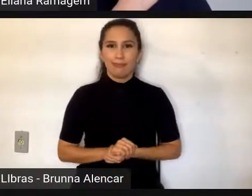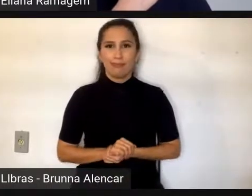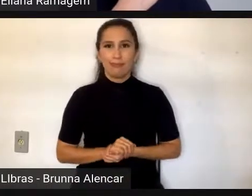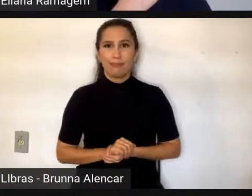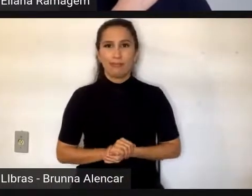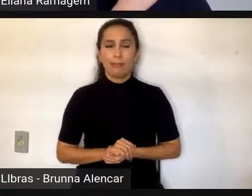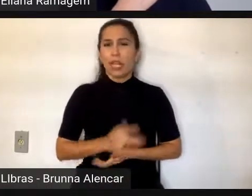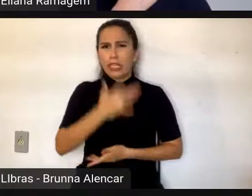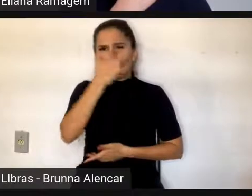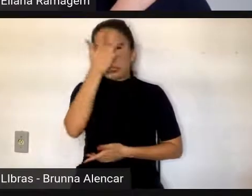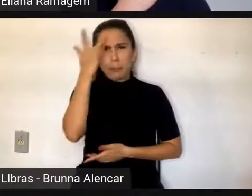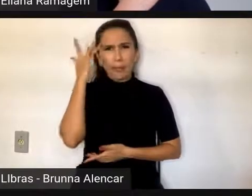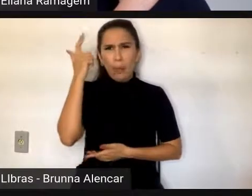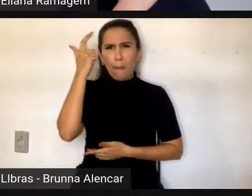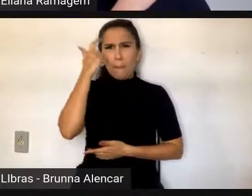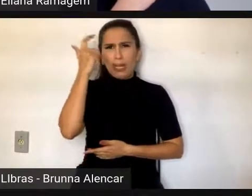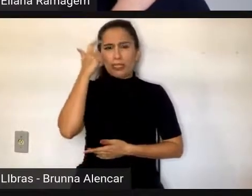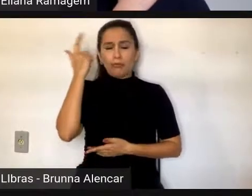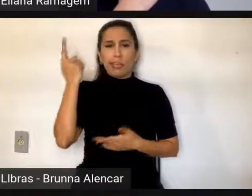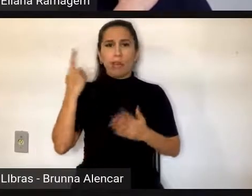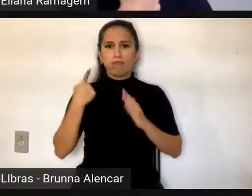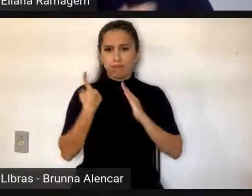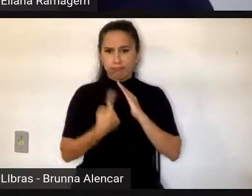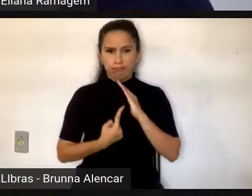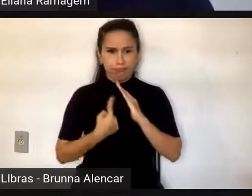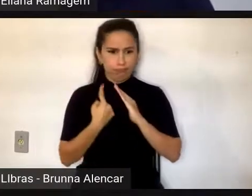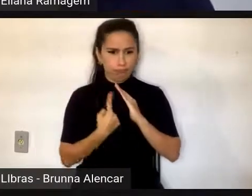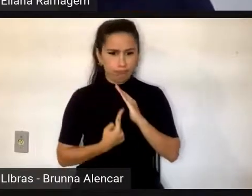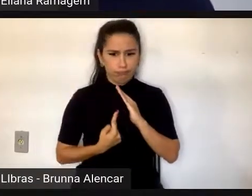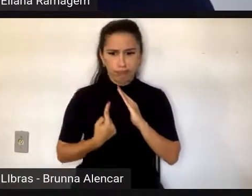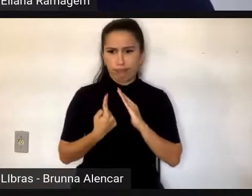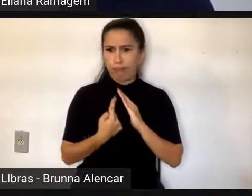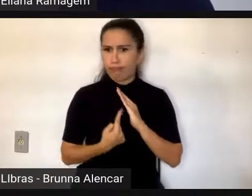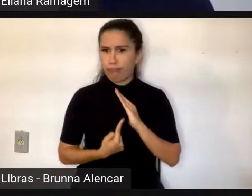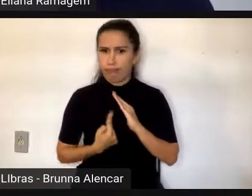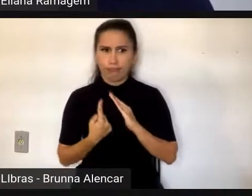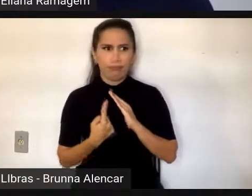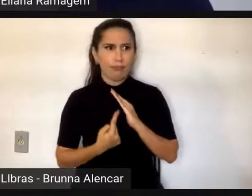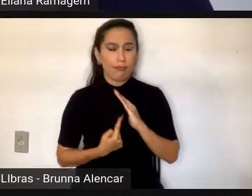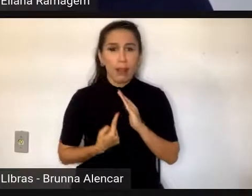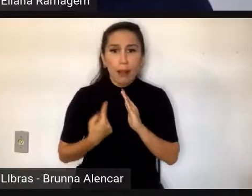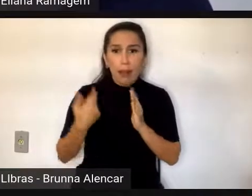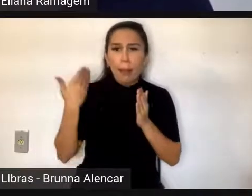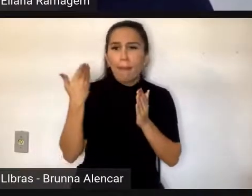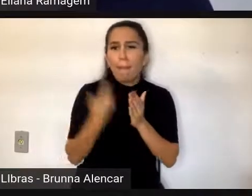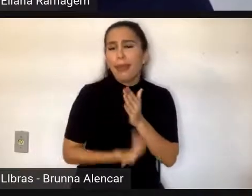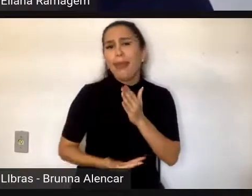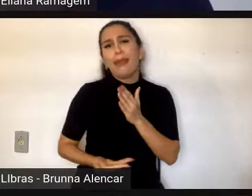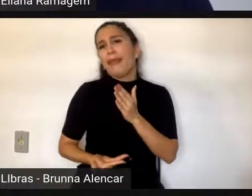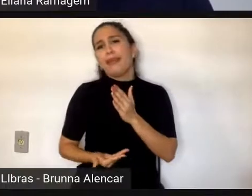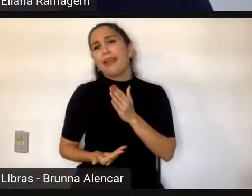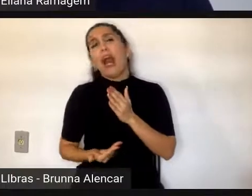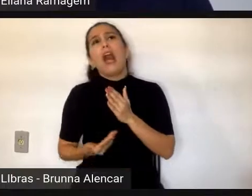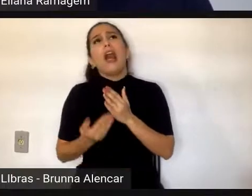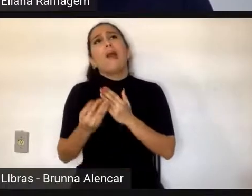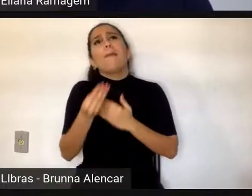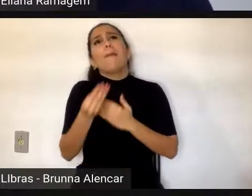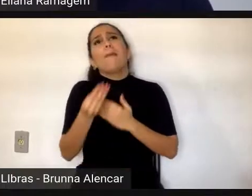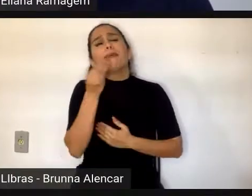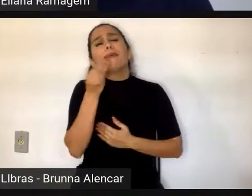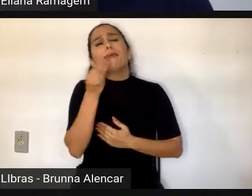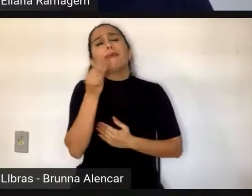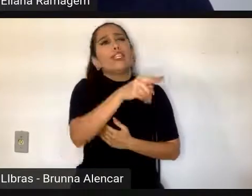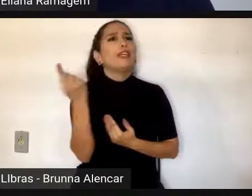uma perda de possibilidades de atividade física ao ar livre, na academia,